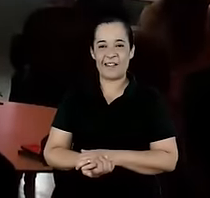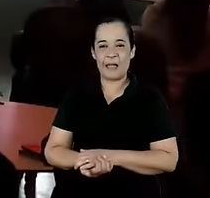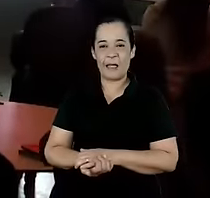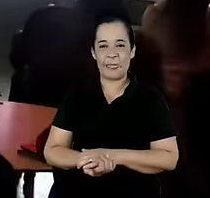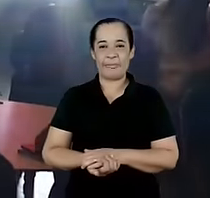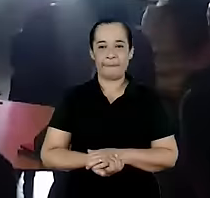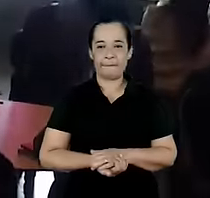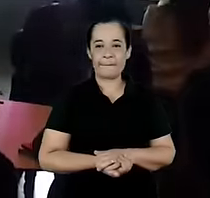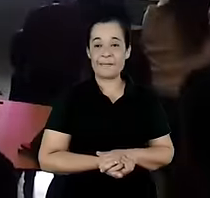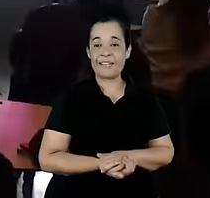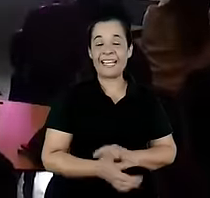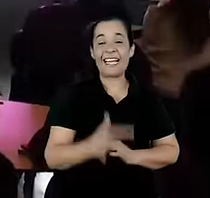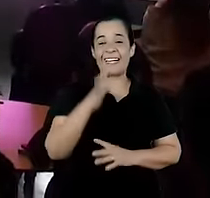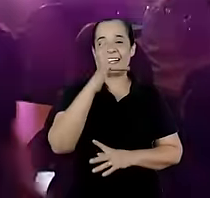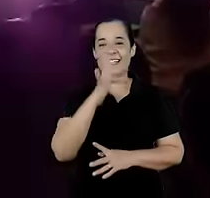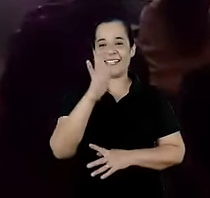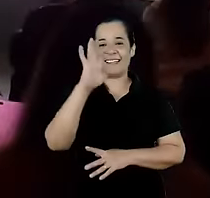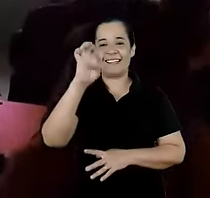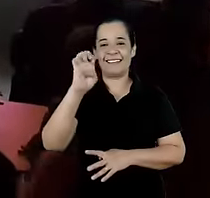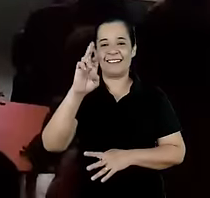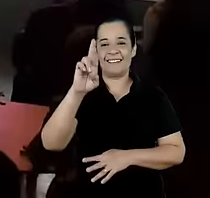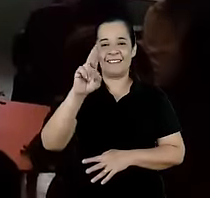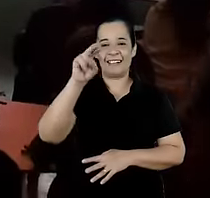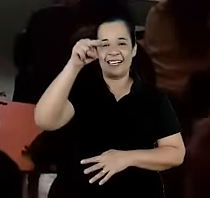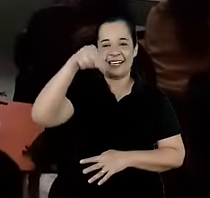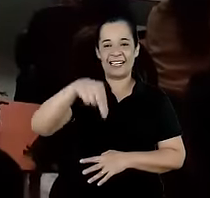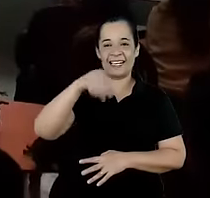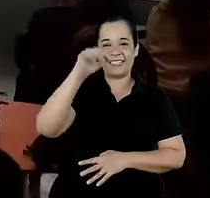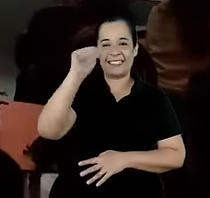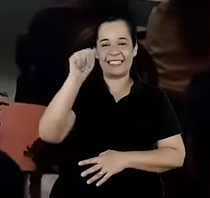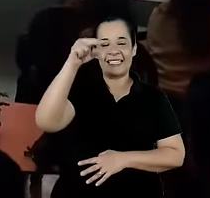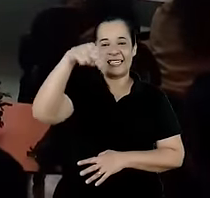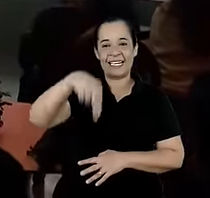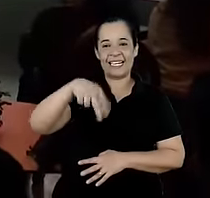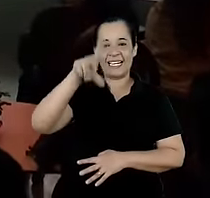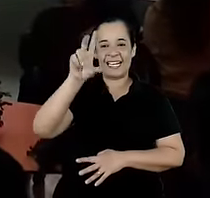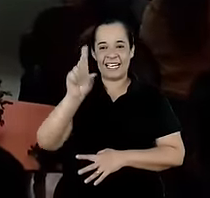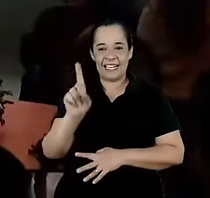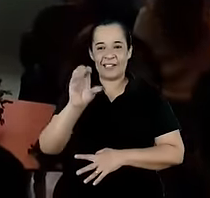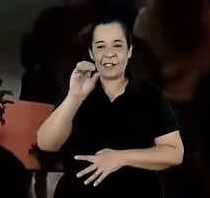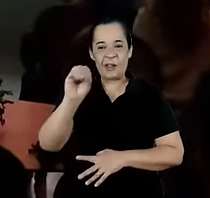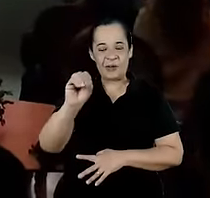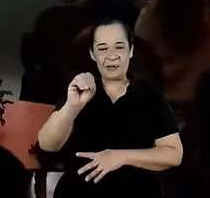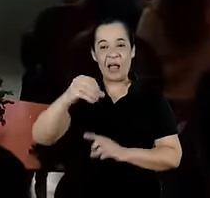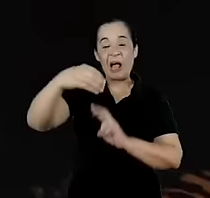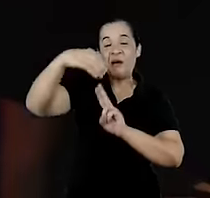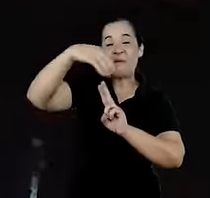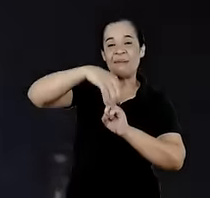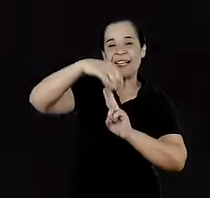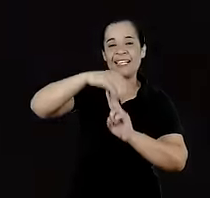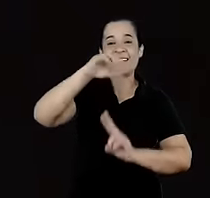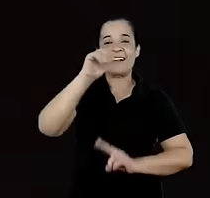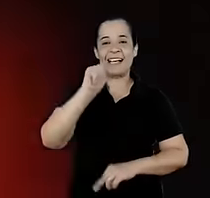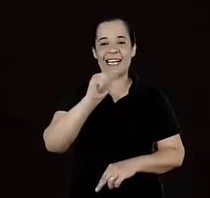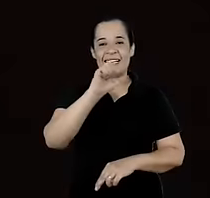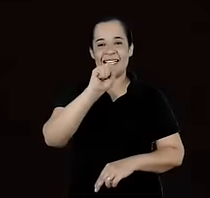e o Fernando galde Red de inovação da Bradesco asset Bom dia obrigada